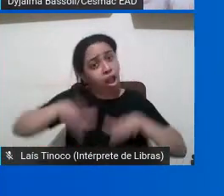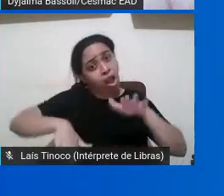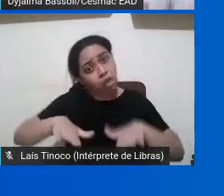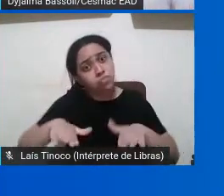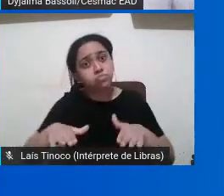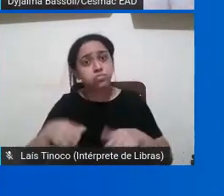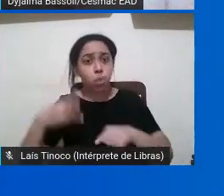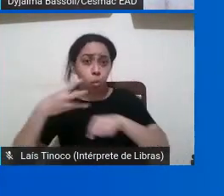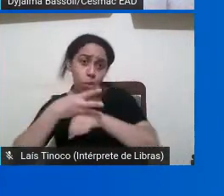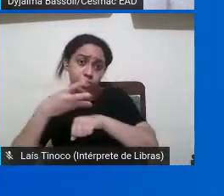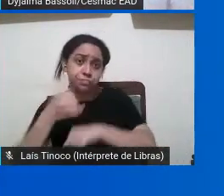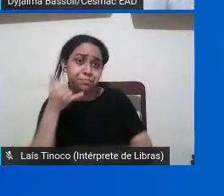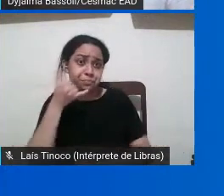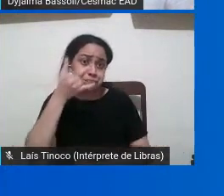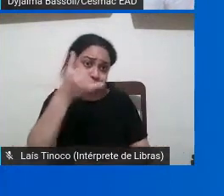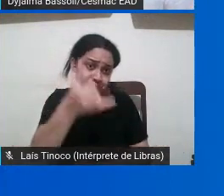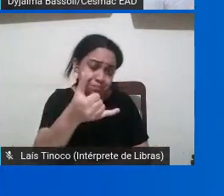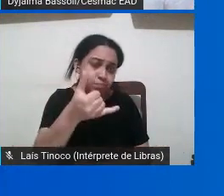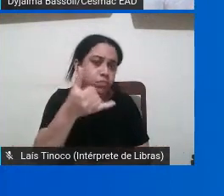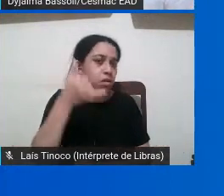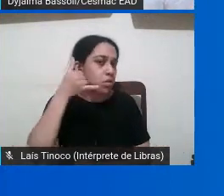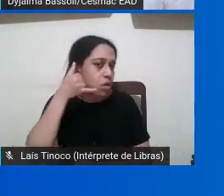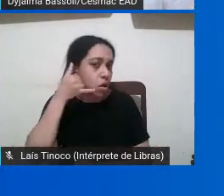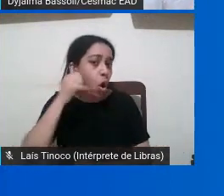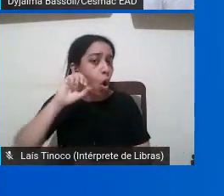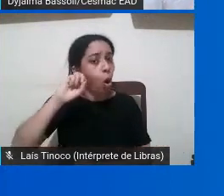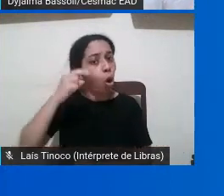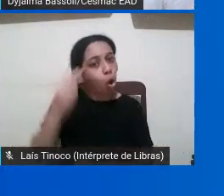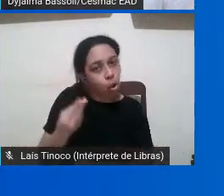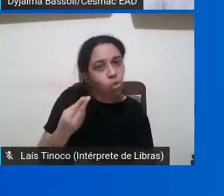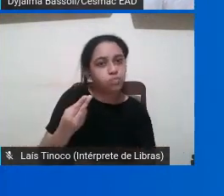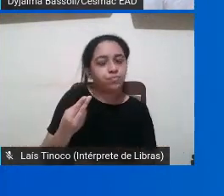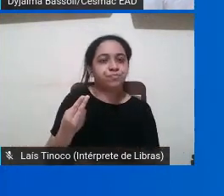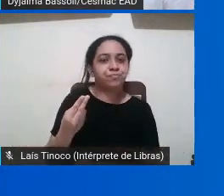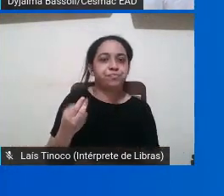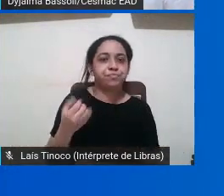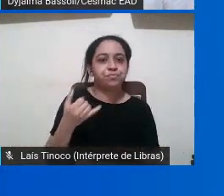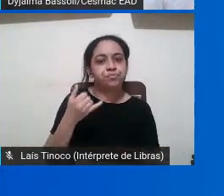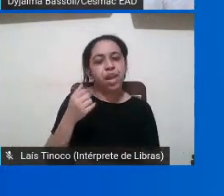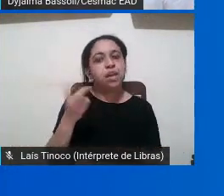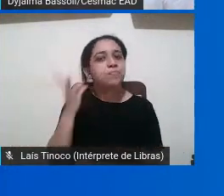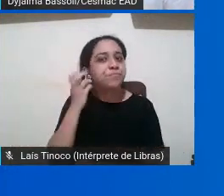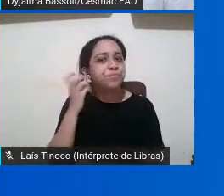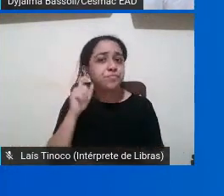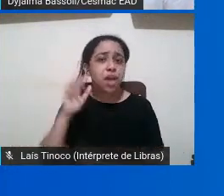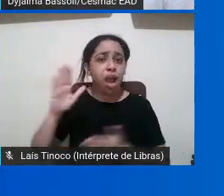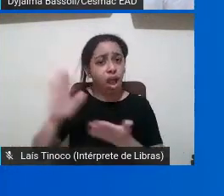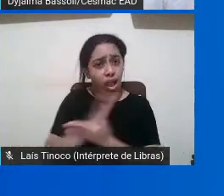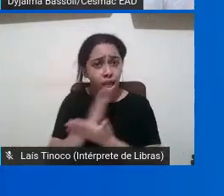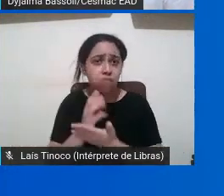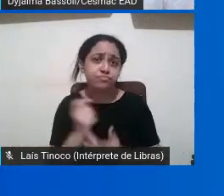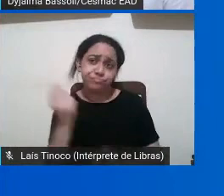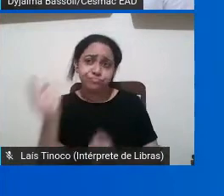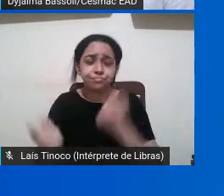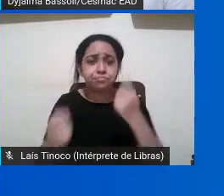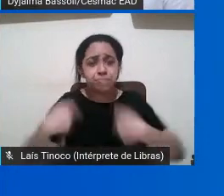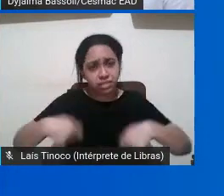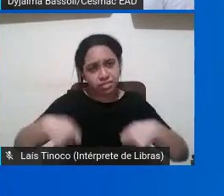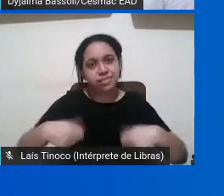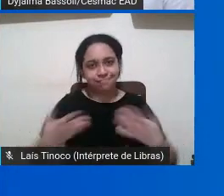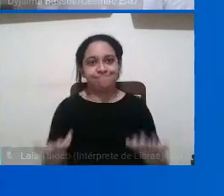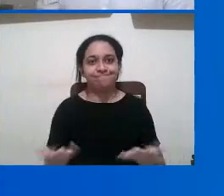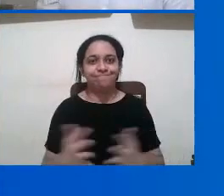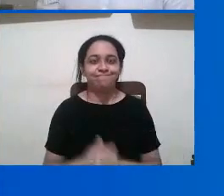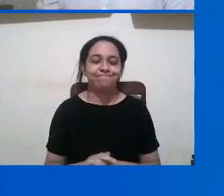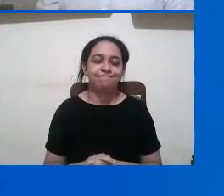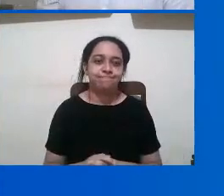numa ligação de áudio ou vamos fazer uma ligação telefônica mesmo alguns casos precisam de uma abordagem desse nível pode passar o